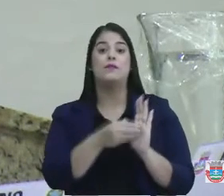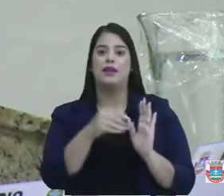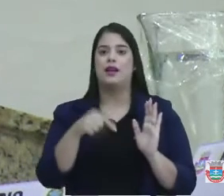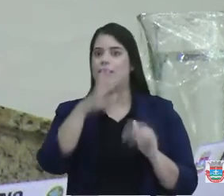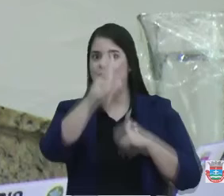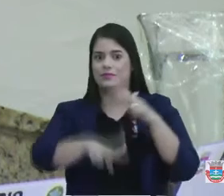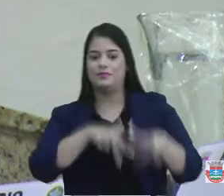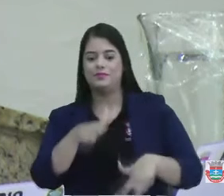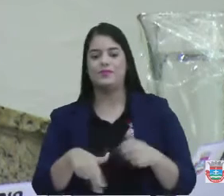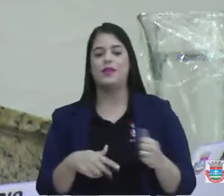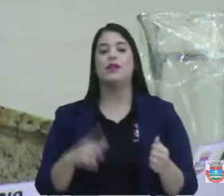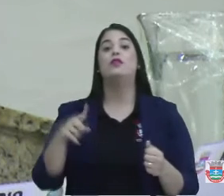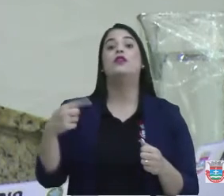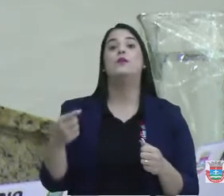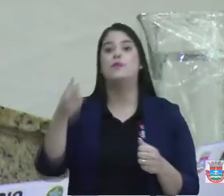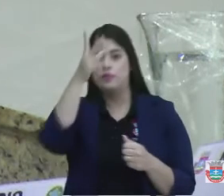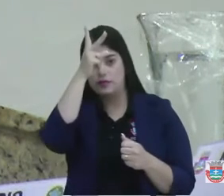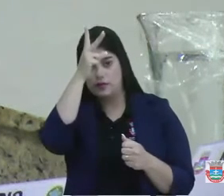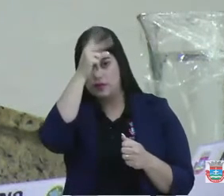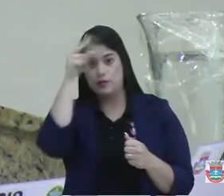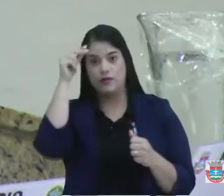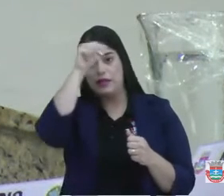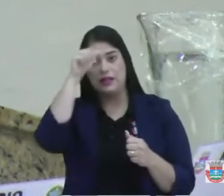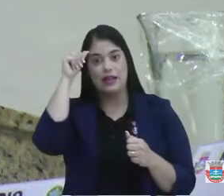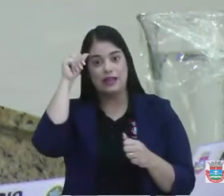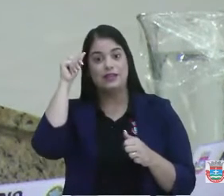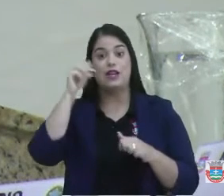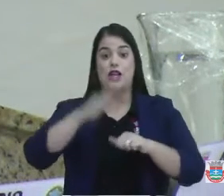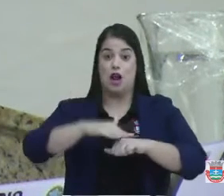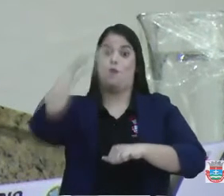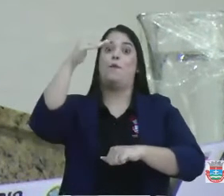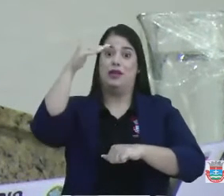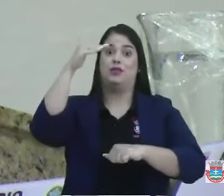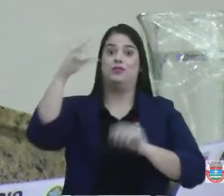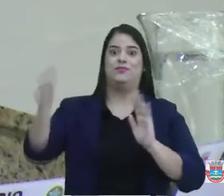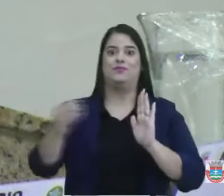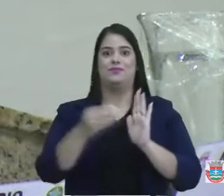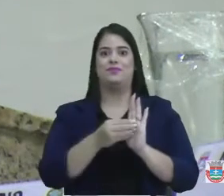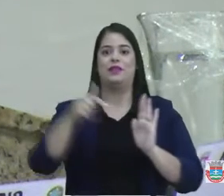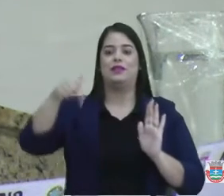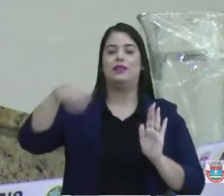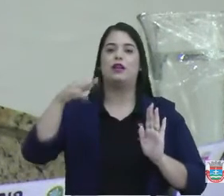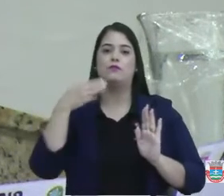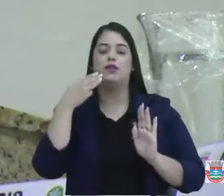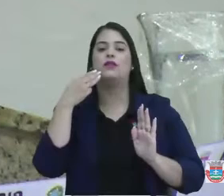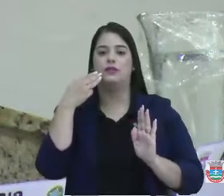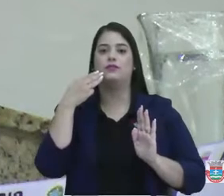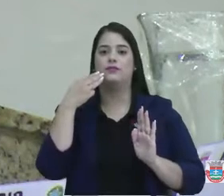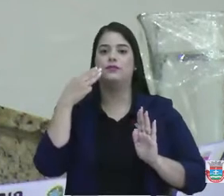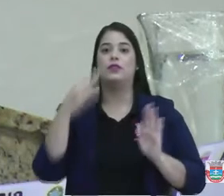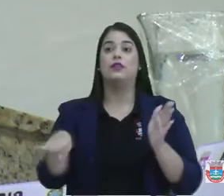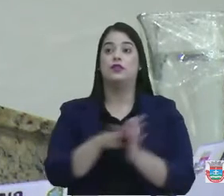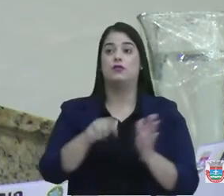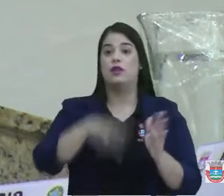e depois que Alexandre ganhou aí que sim que aumentou as suas emendas que é mais de sete milhões que já veio para